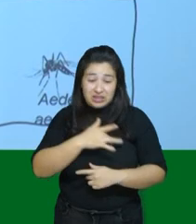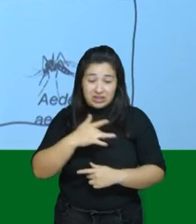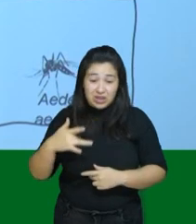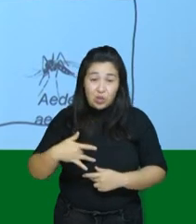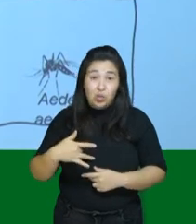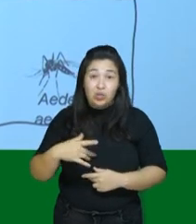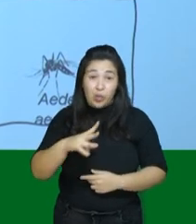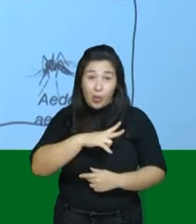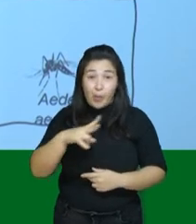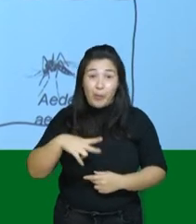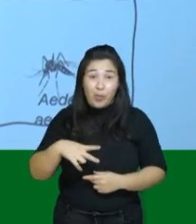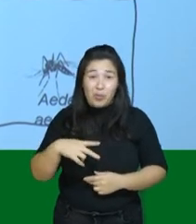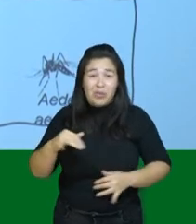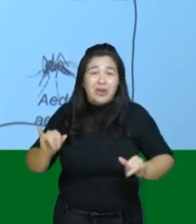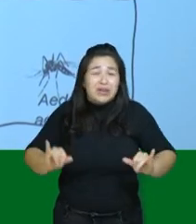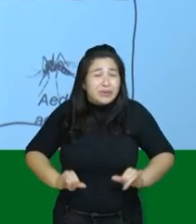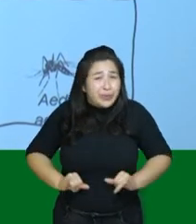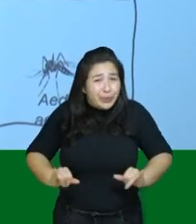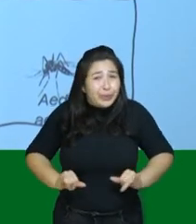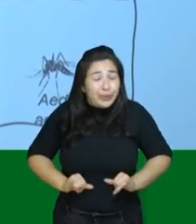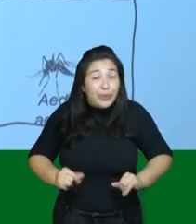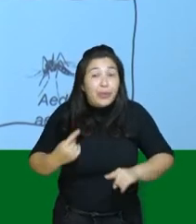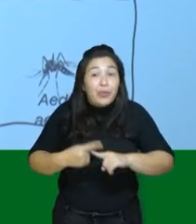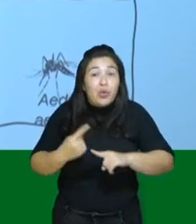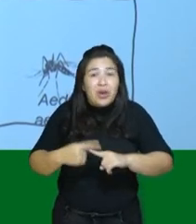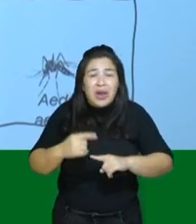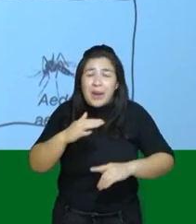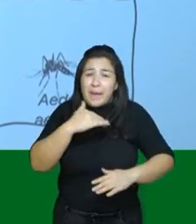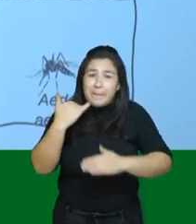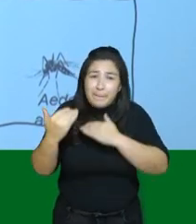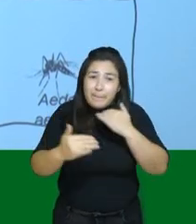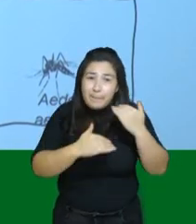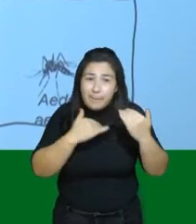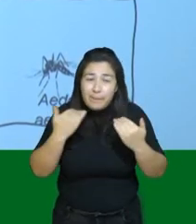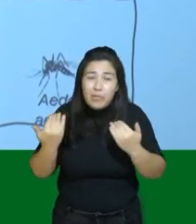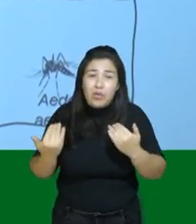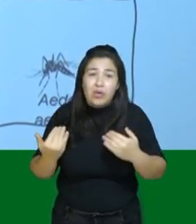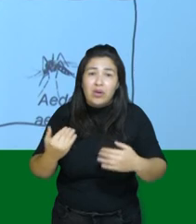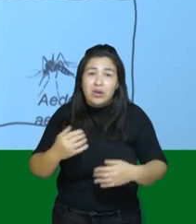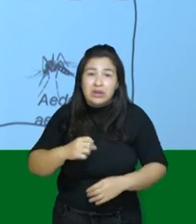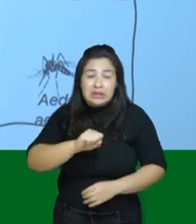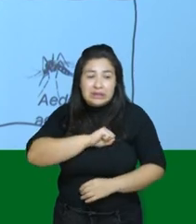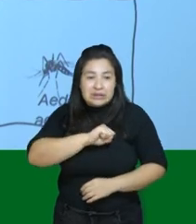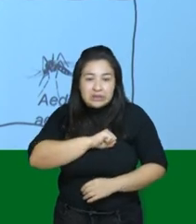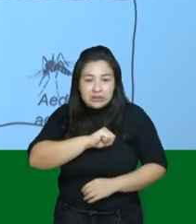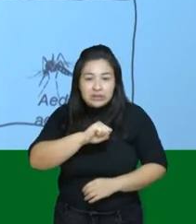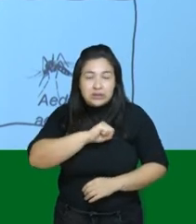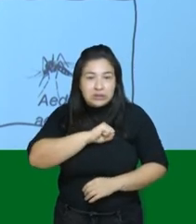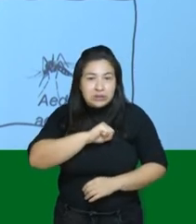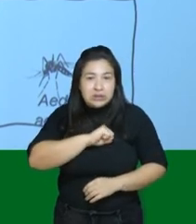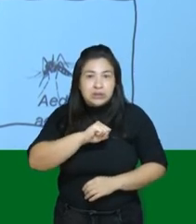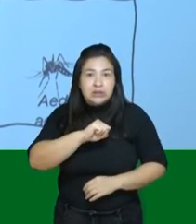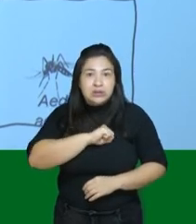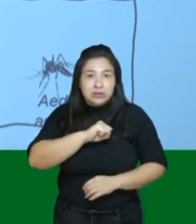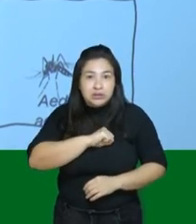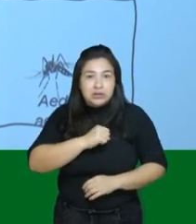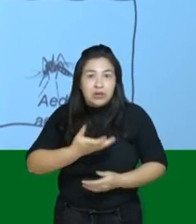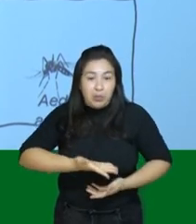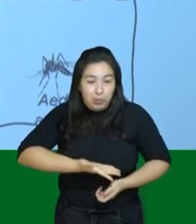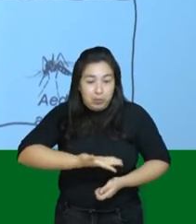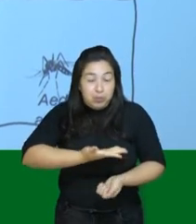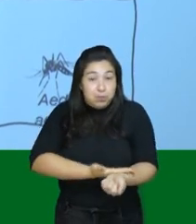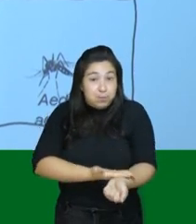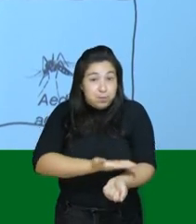pública. Às vezes, a gente nem sabe, né, porque são mortes por doenças cardiovasculares que não contabilizam como